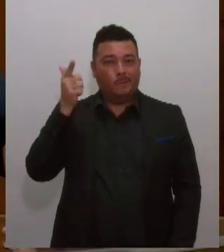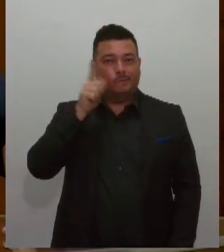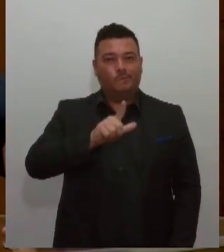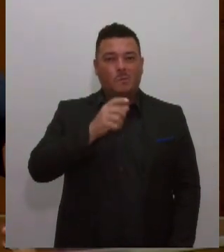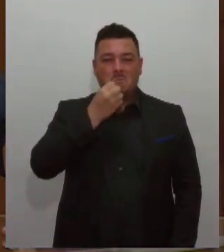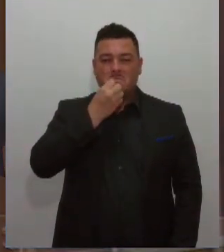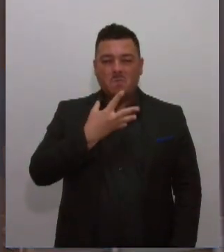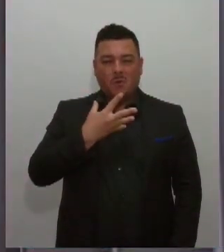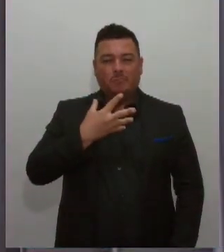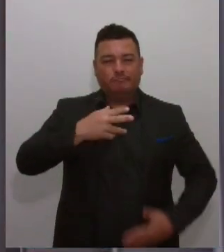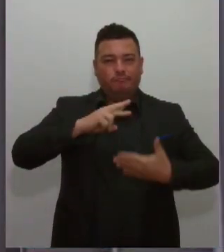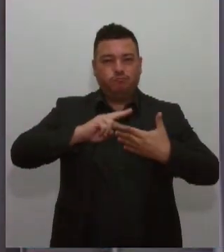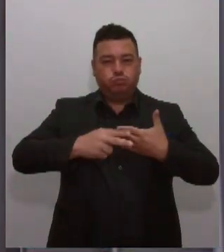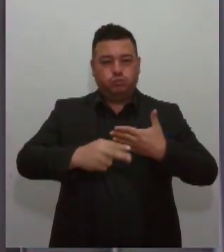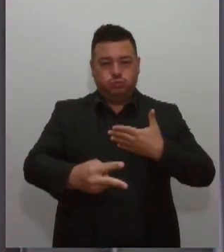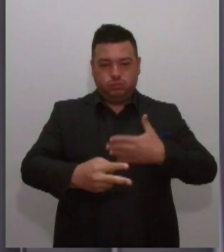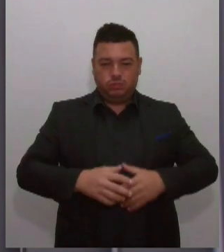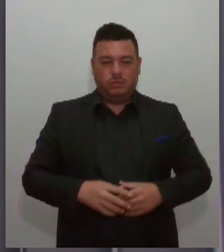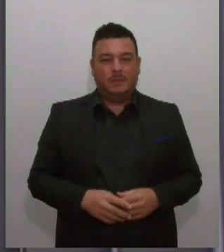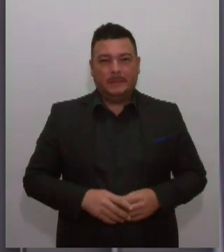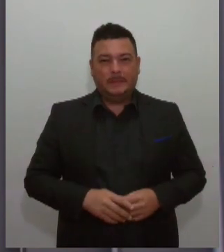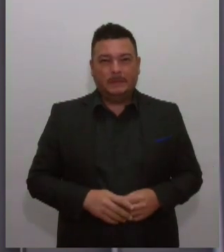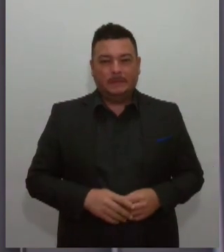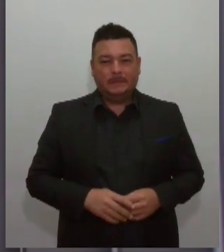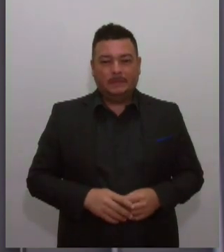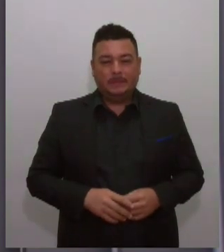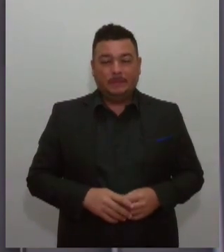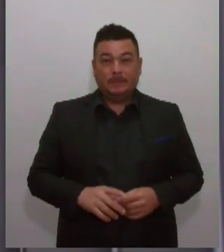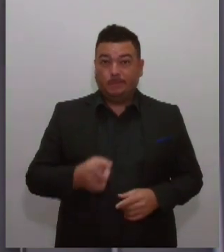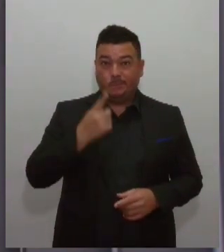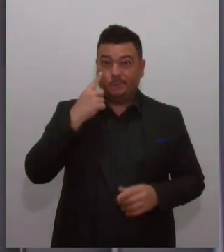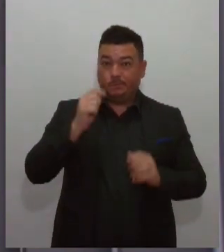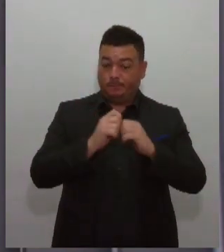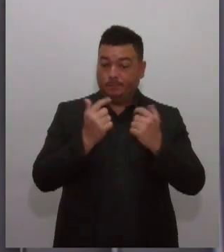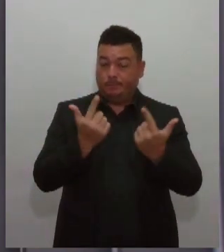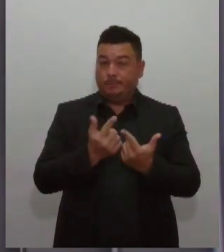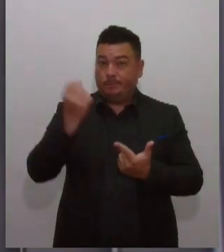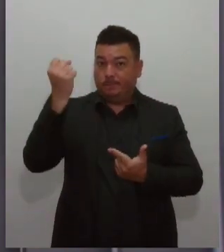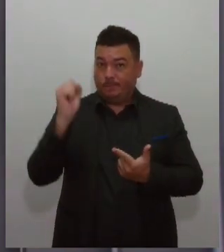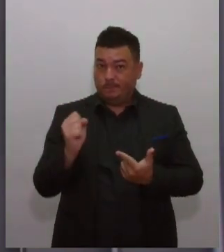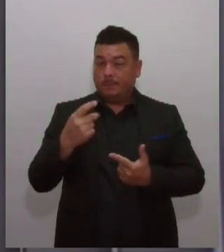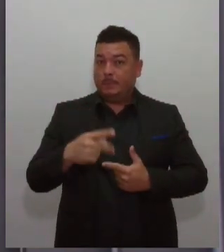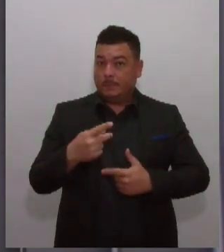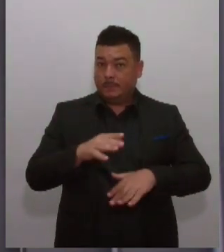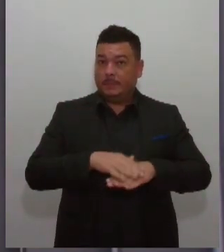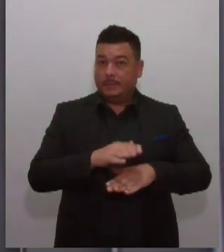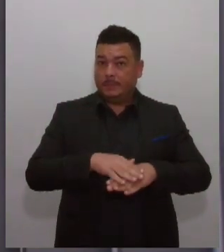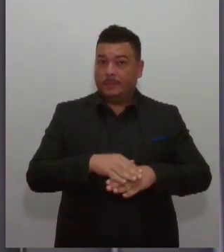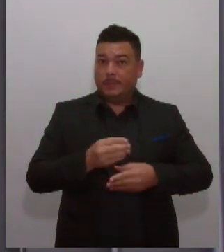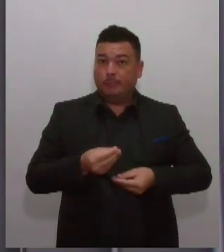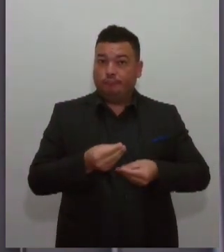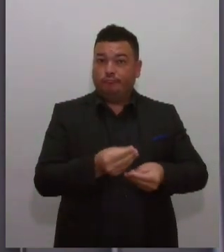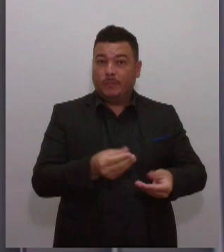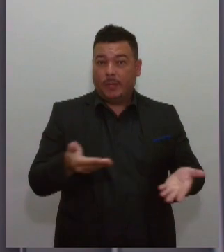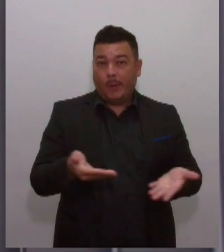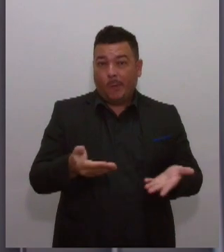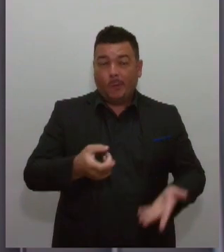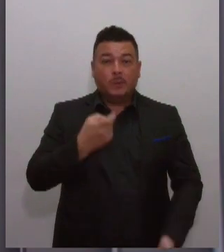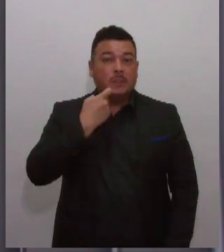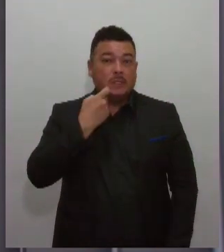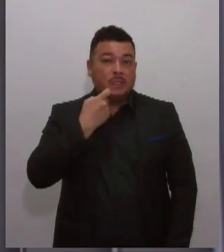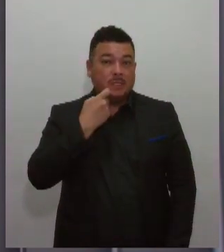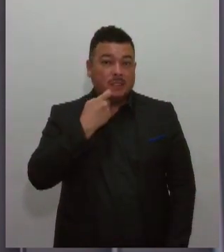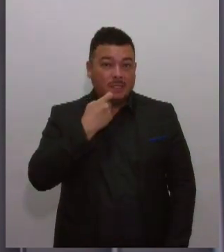frutos. E olha, a Assembleia Legislativa de Sergipe entregou na manhã desta sexta-feira, durante sessão